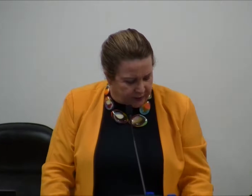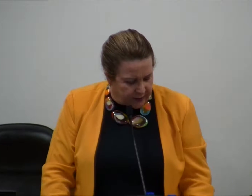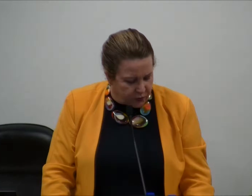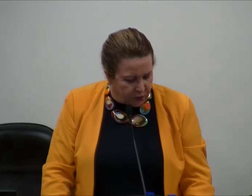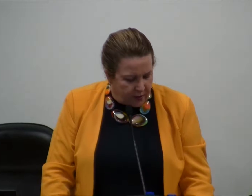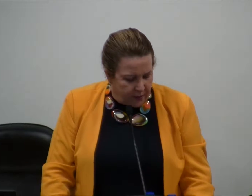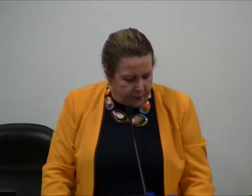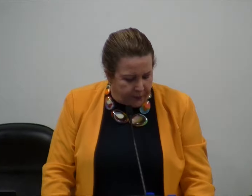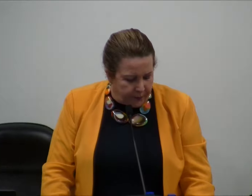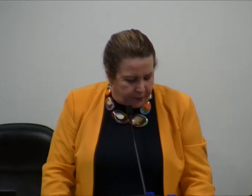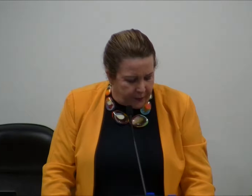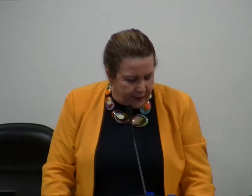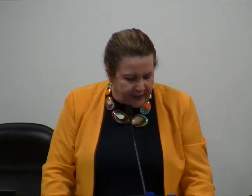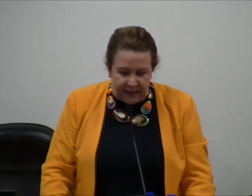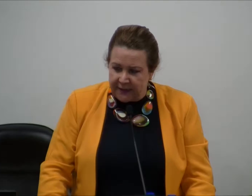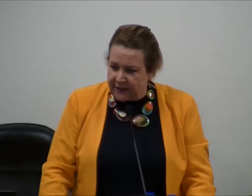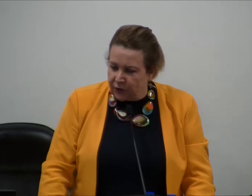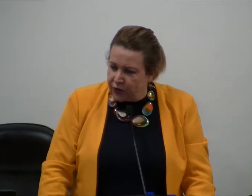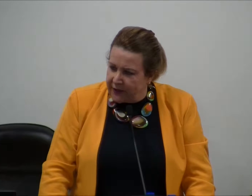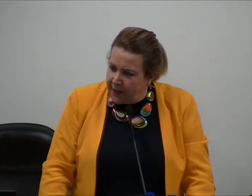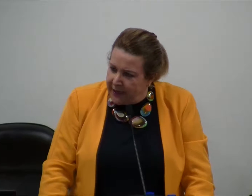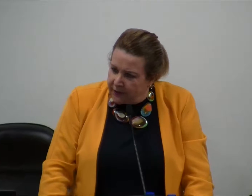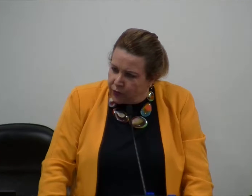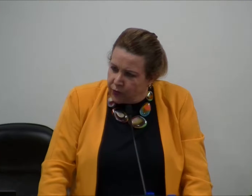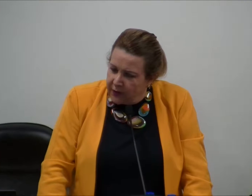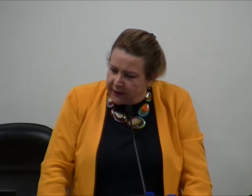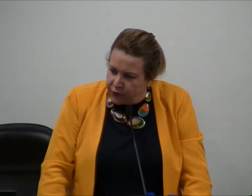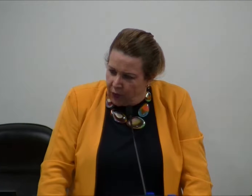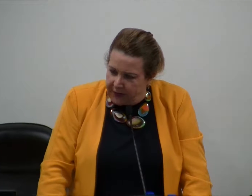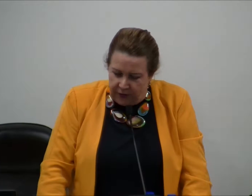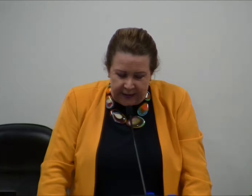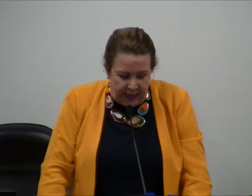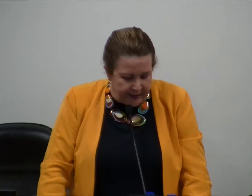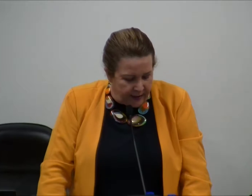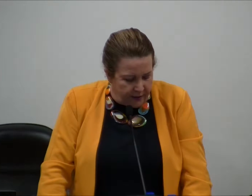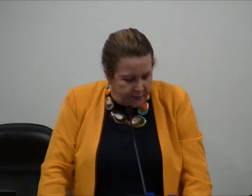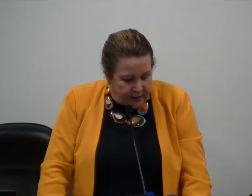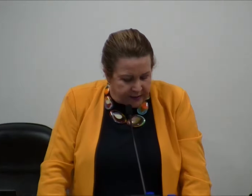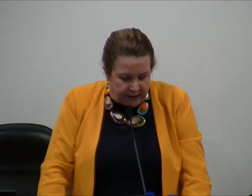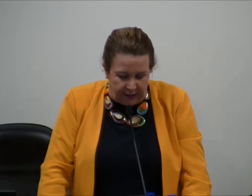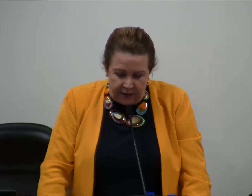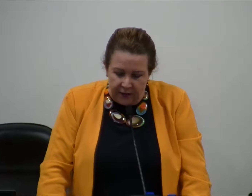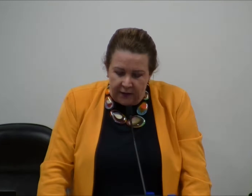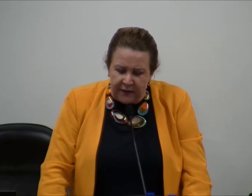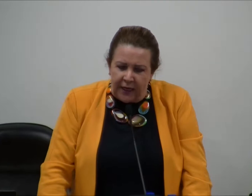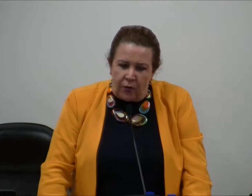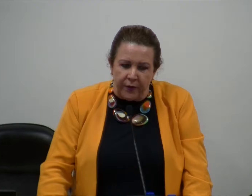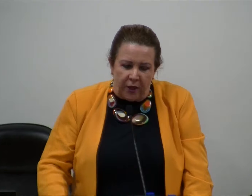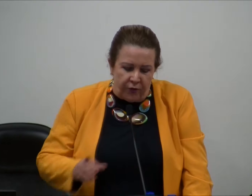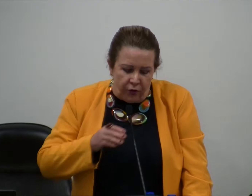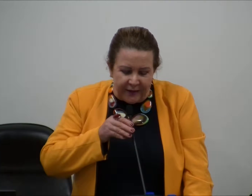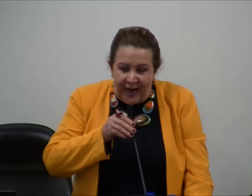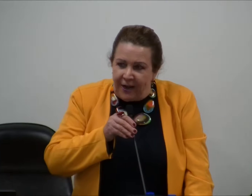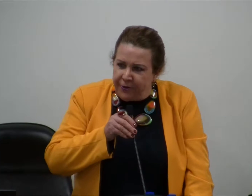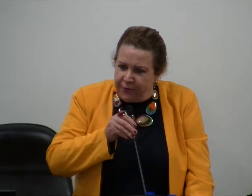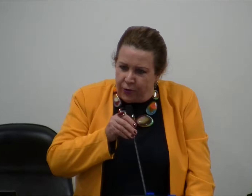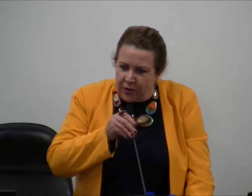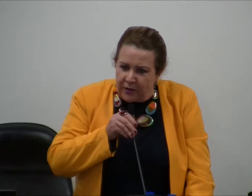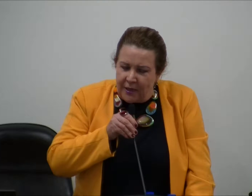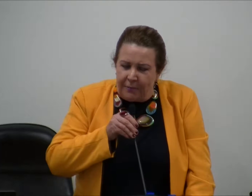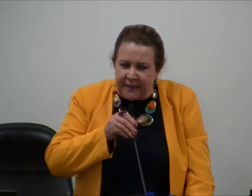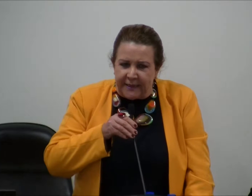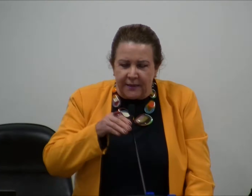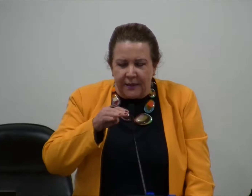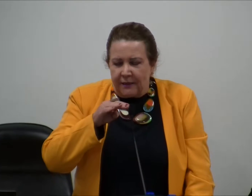apenas votando essa questão de zoneamento, transformando ali em área mista, então eu vou votar a